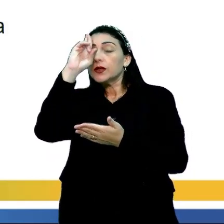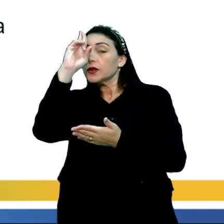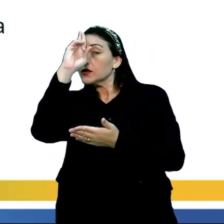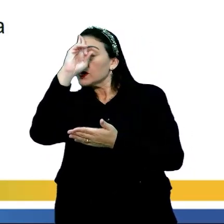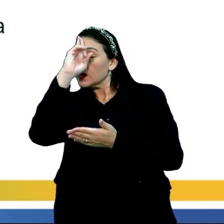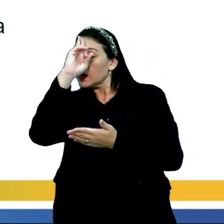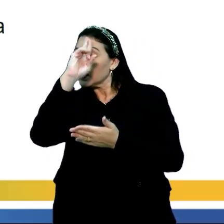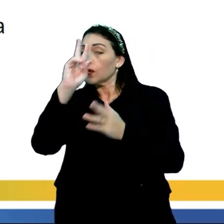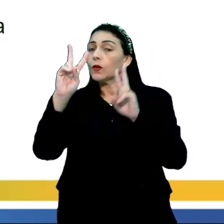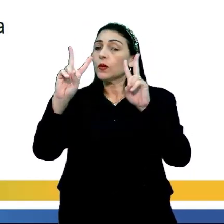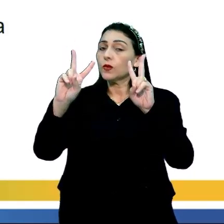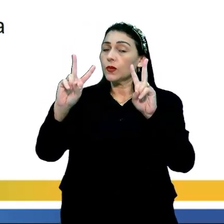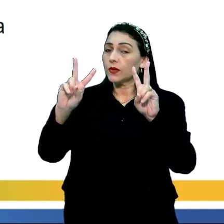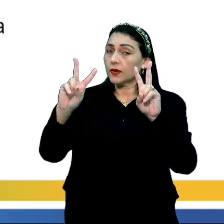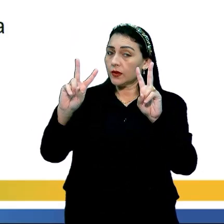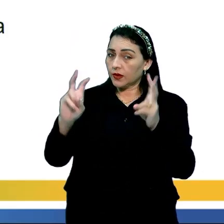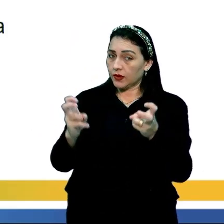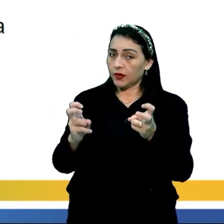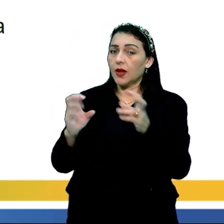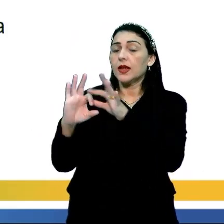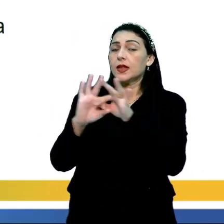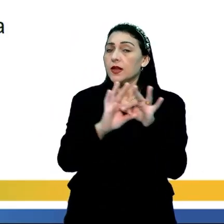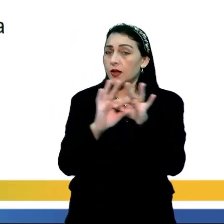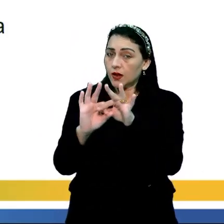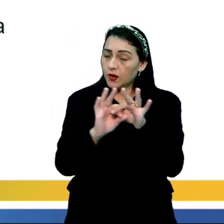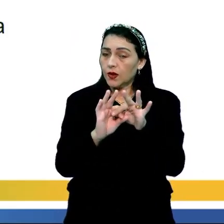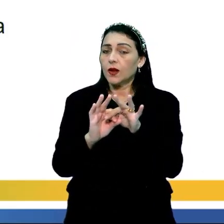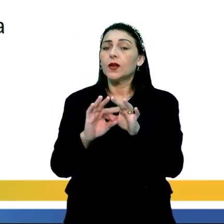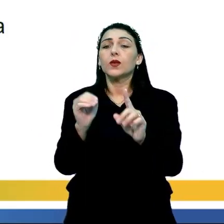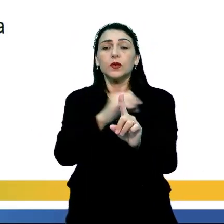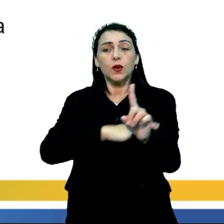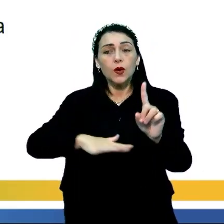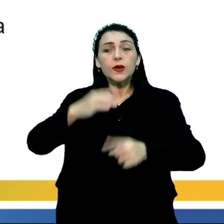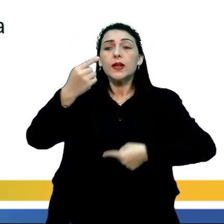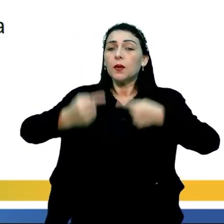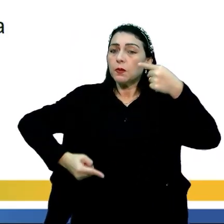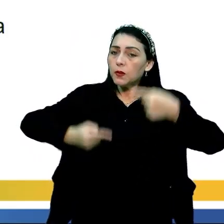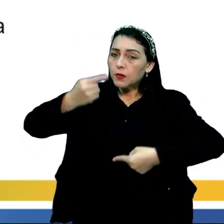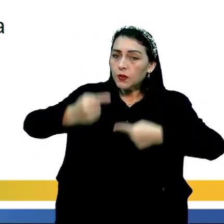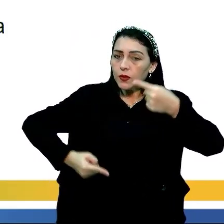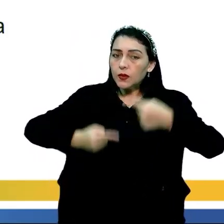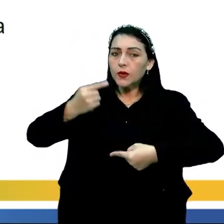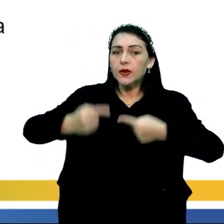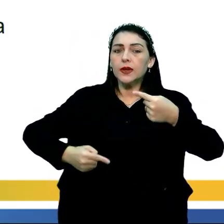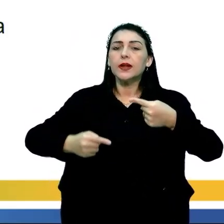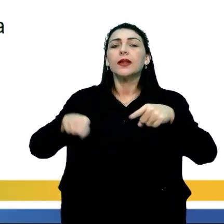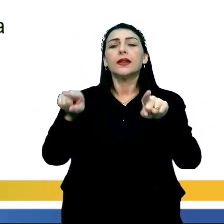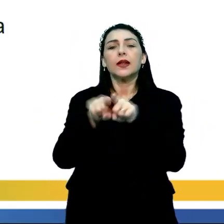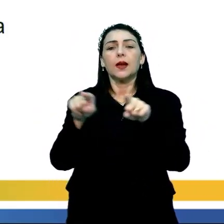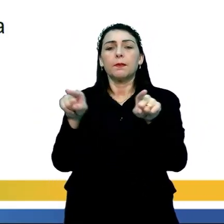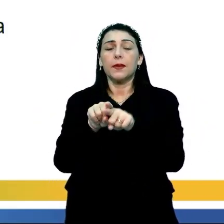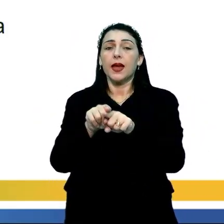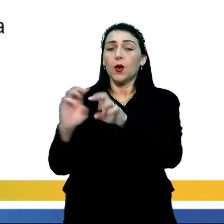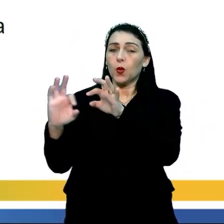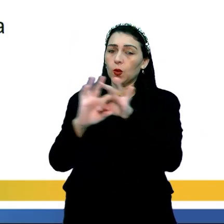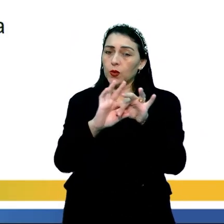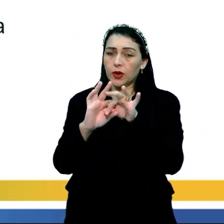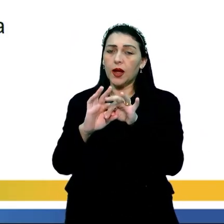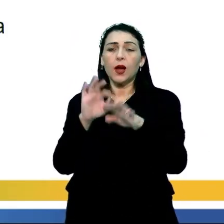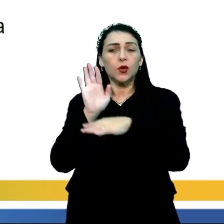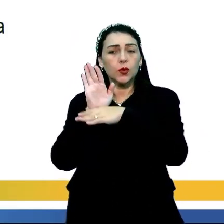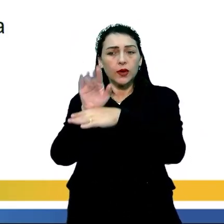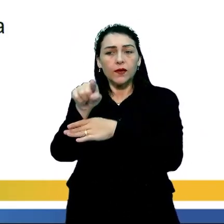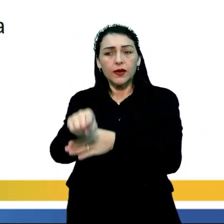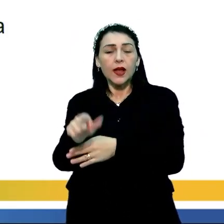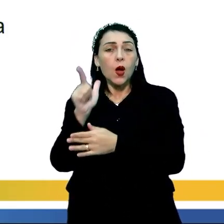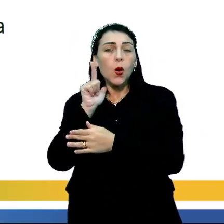histórica. O tema se enquadra em um contexto histórico, social ou político, e mencionar esse contexto vai ajudar